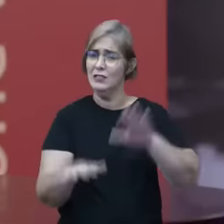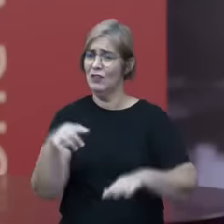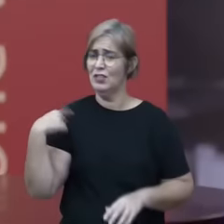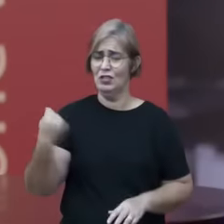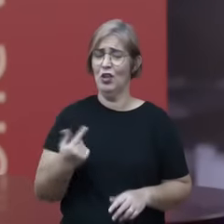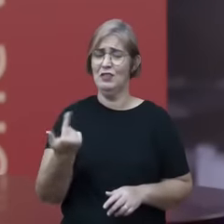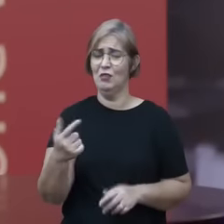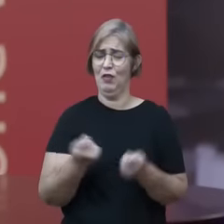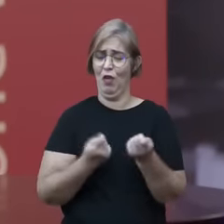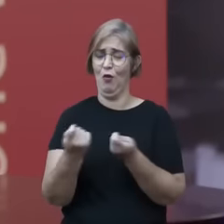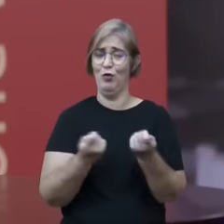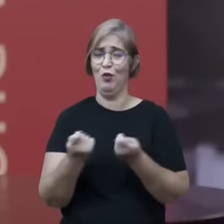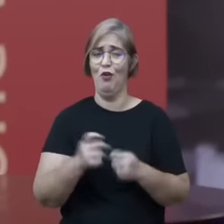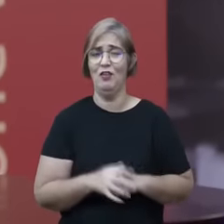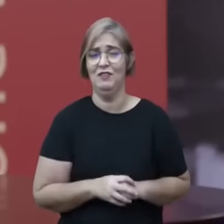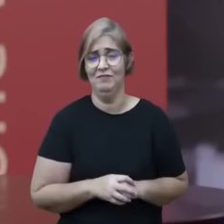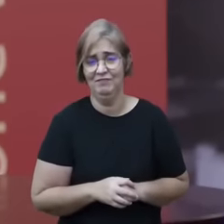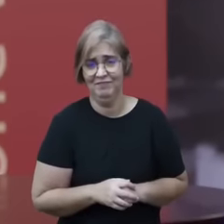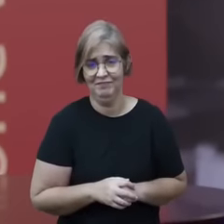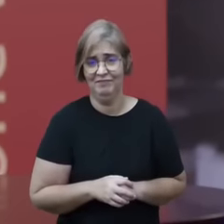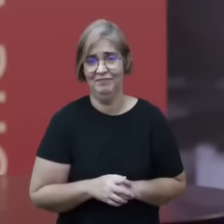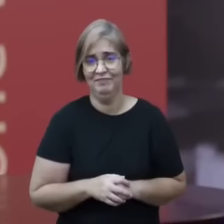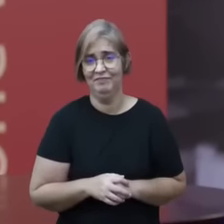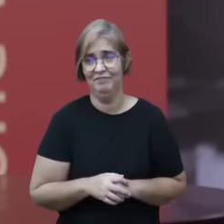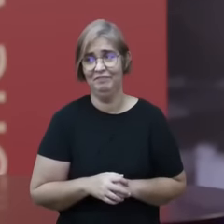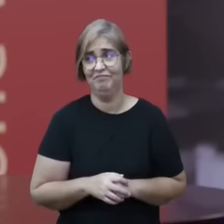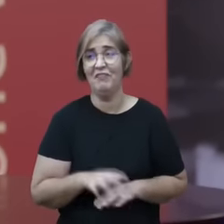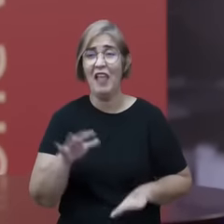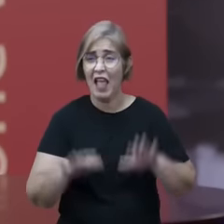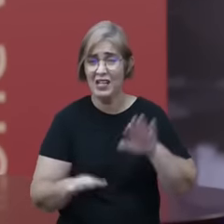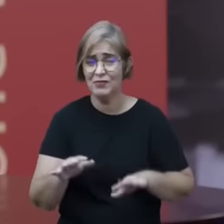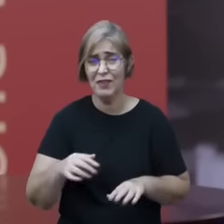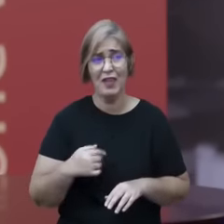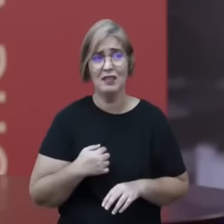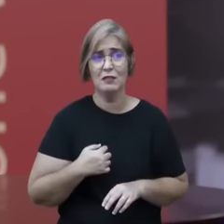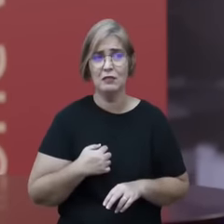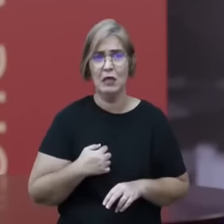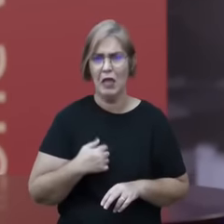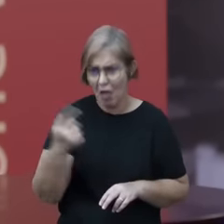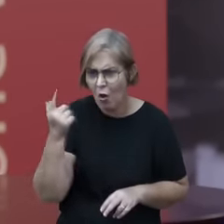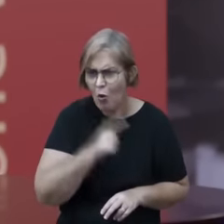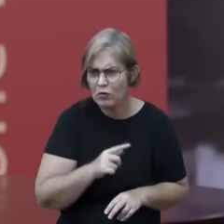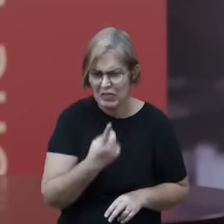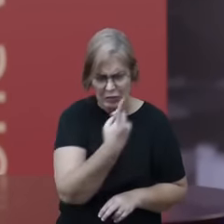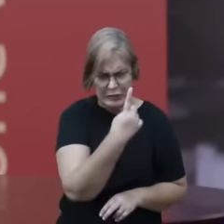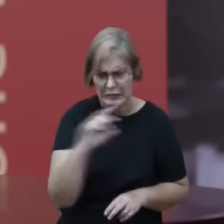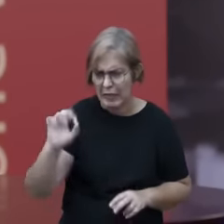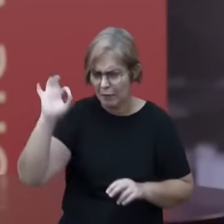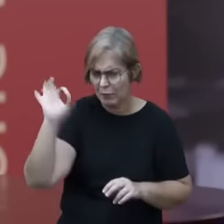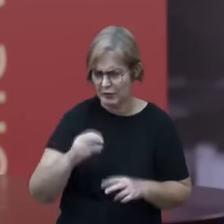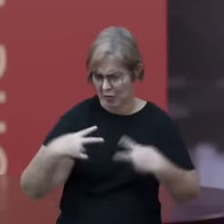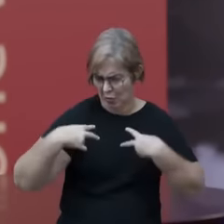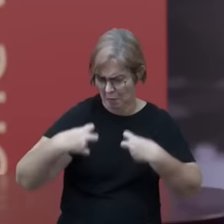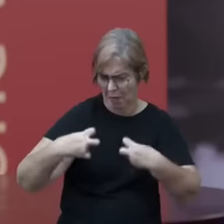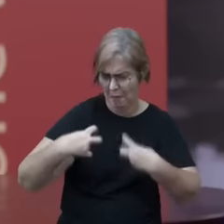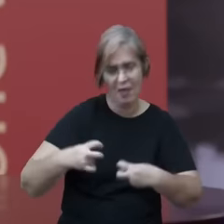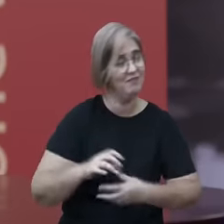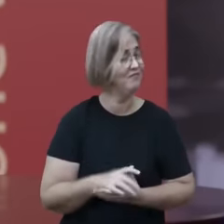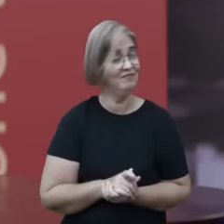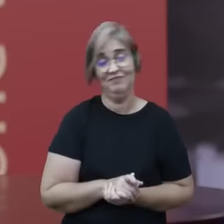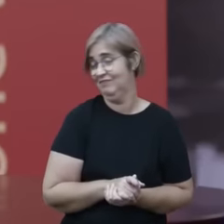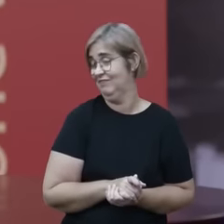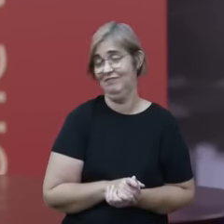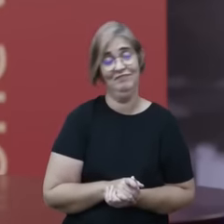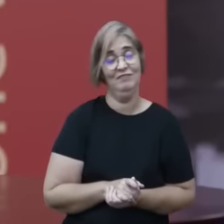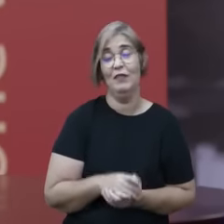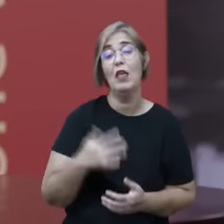poderia ter, porque eu, enfim, me conheço ou a minha razão é poderosa diante das paixões. Não é isso. É saber o que é